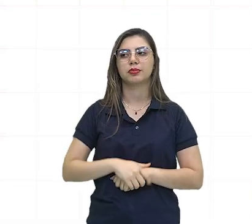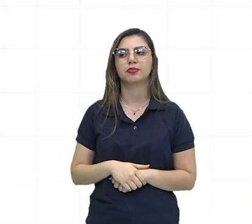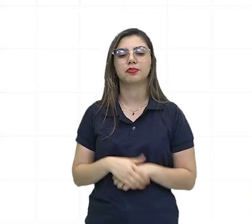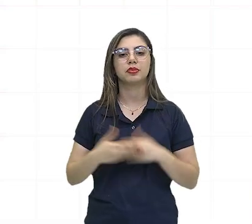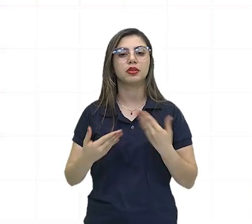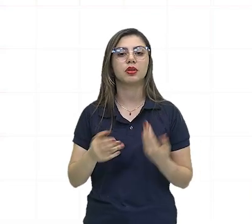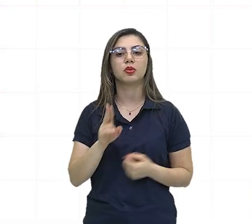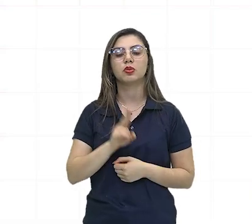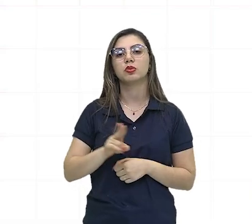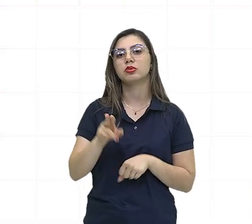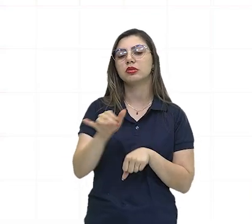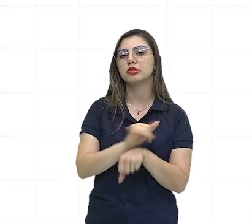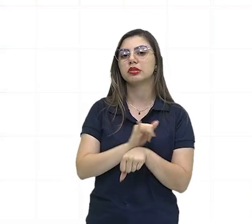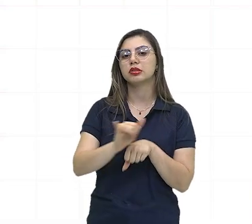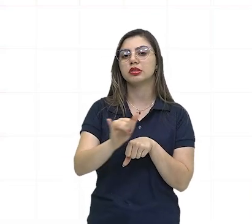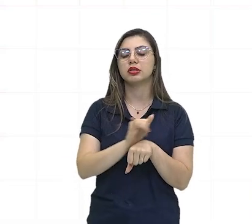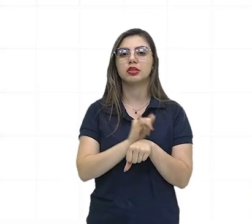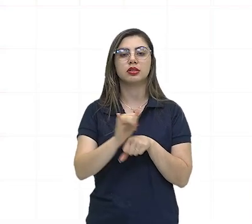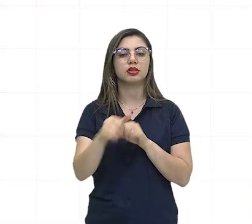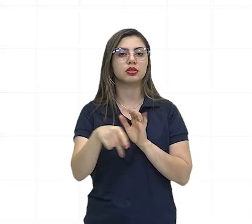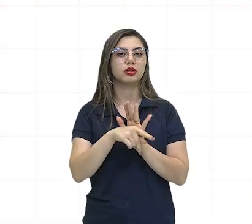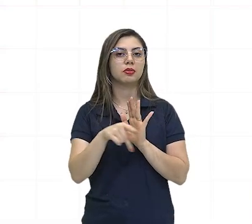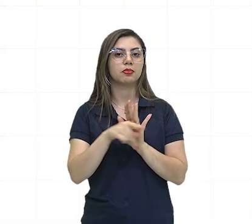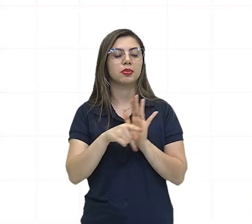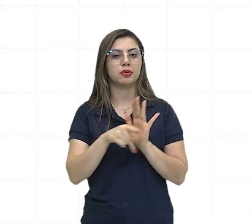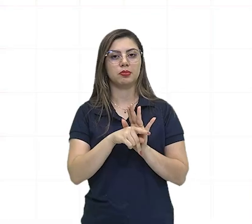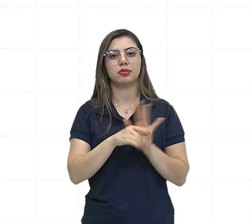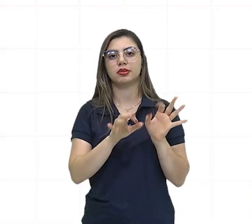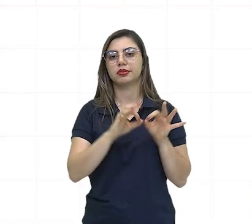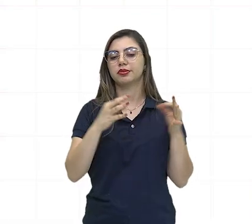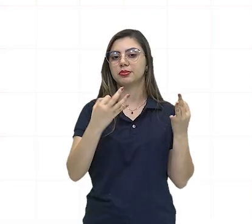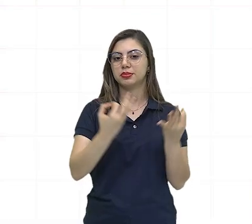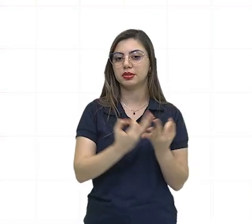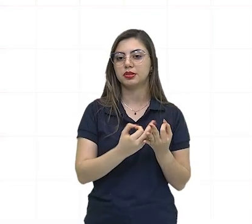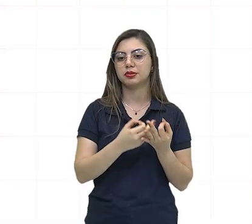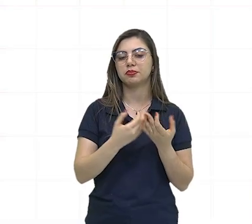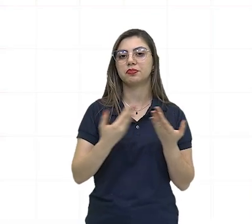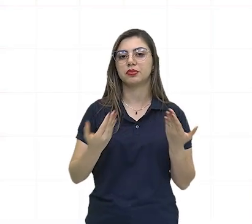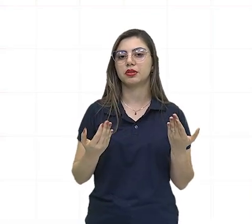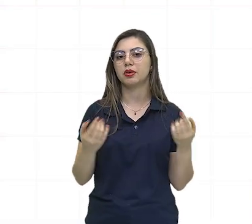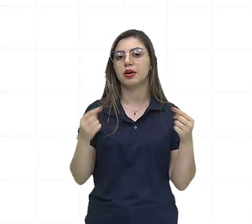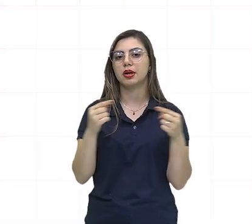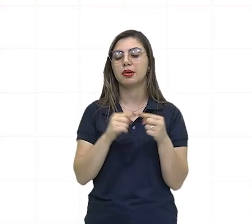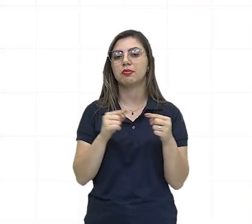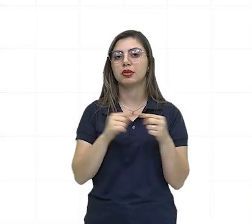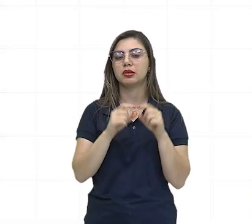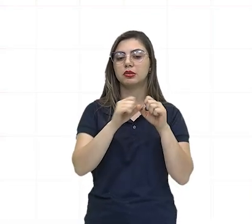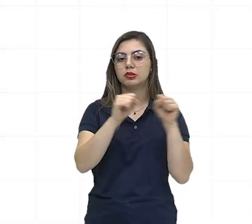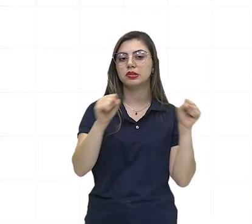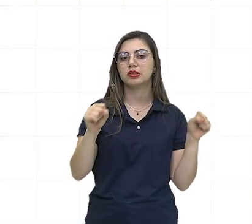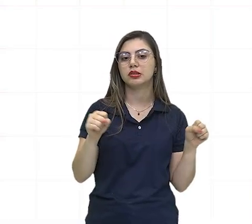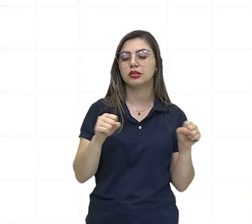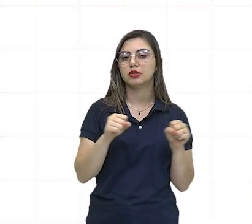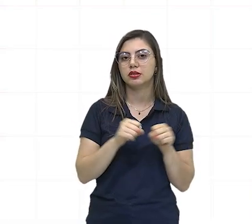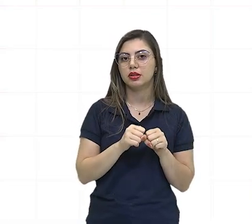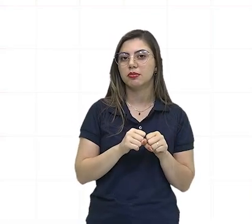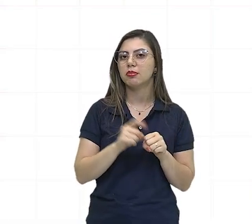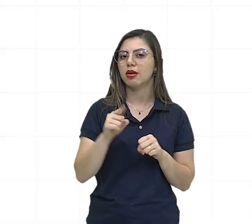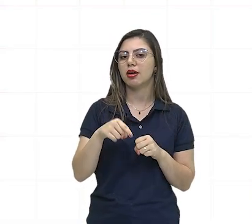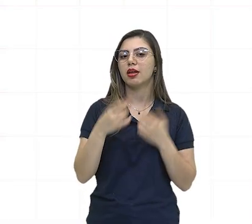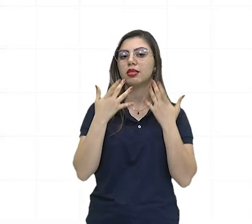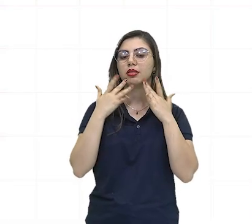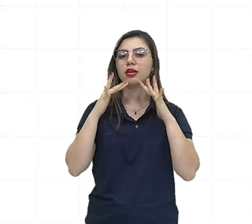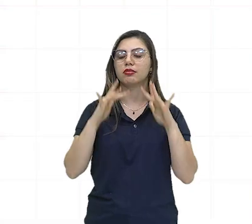o método agrícola convencional. Então, o sistema de jardinagem ele é muito comum no Sudeste